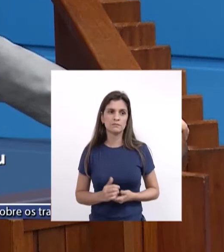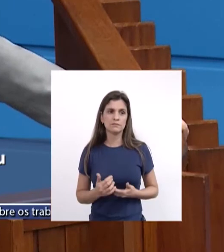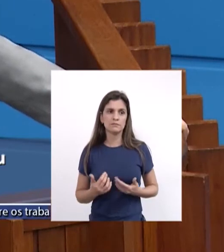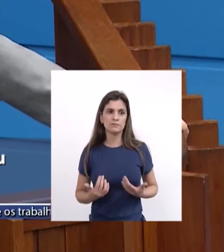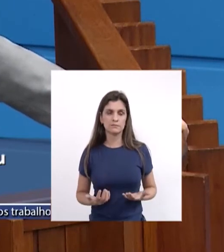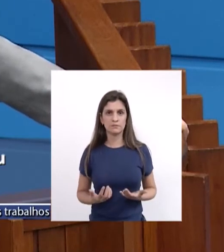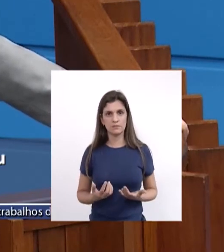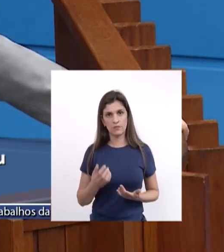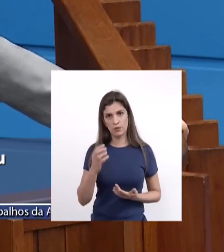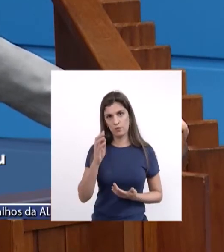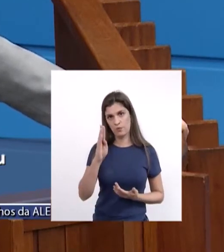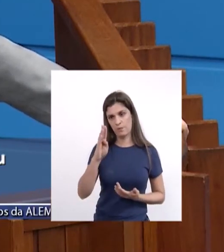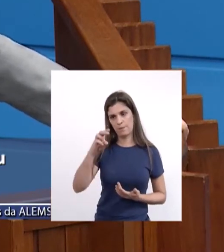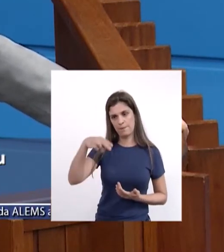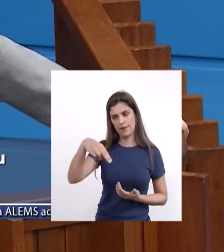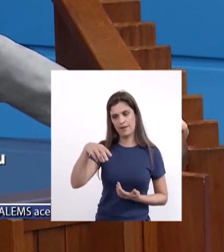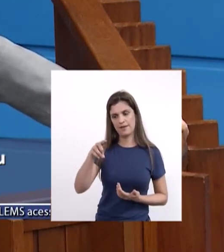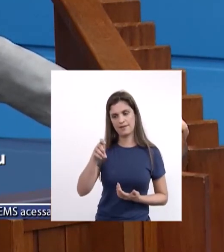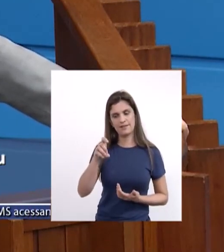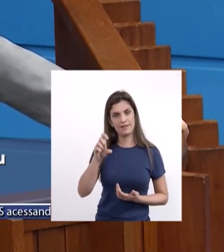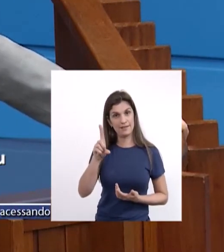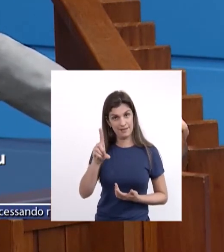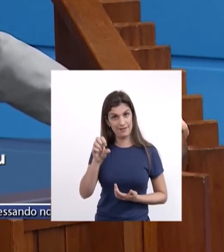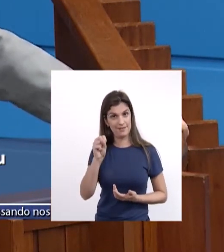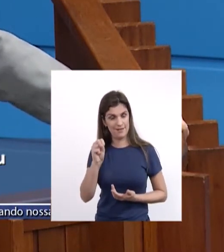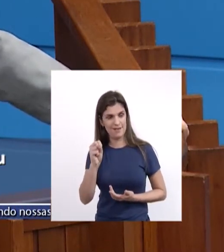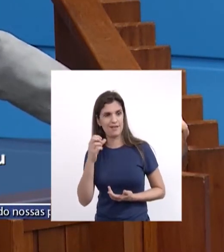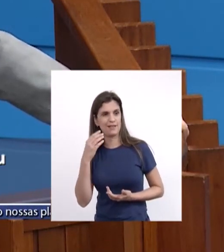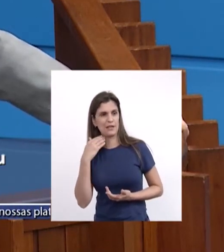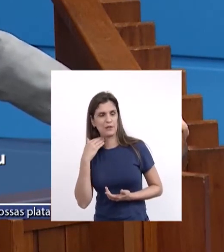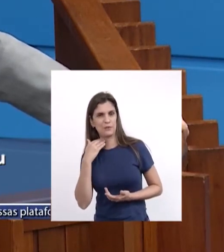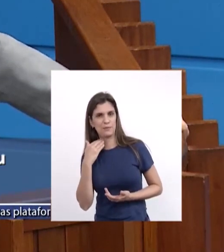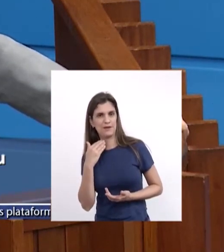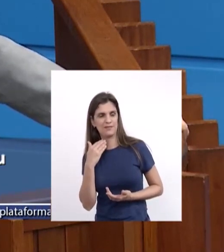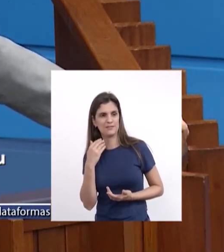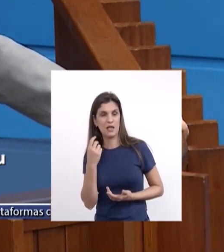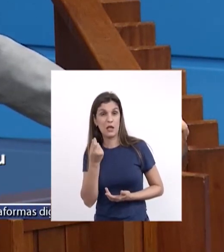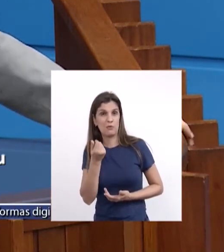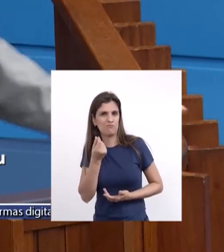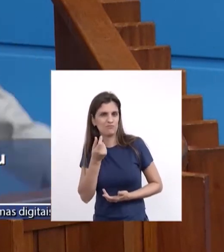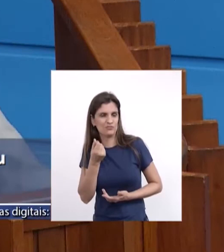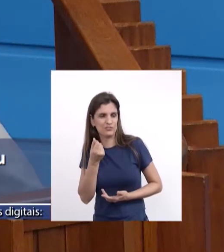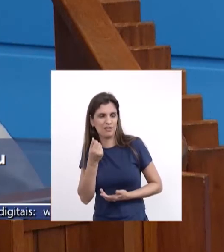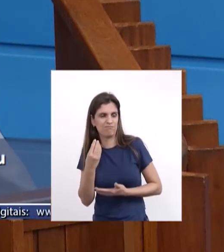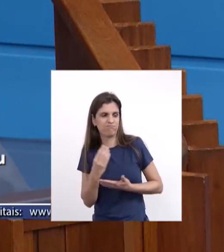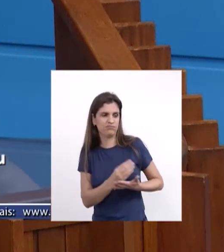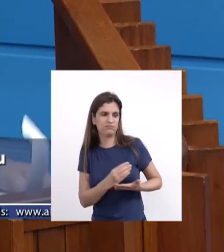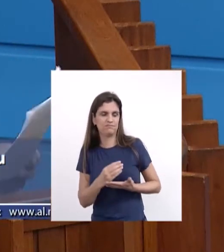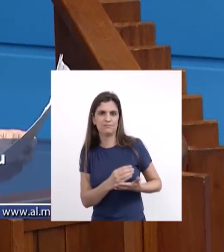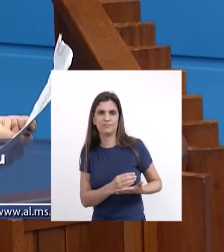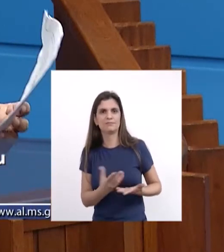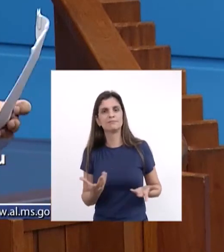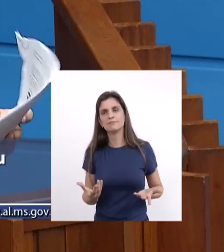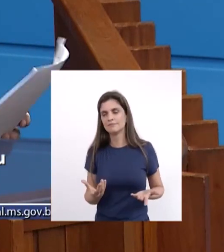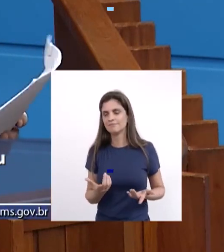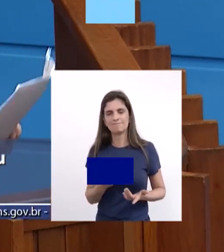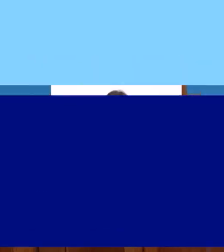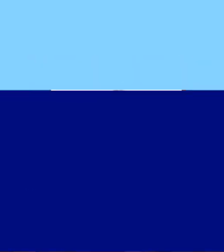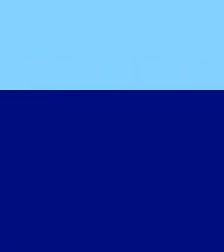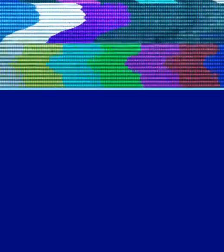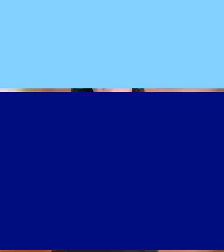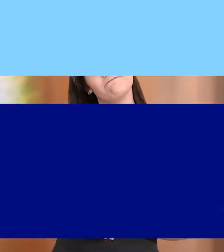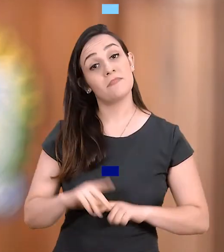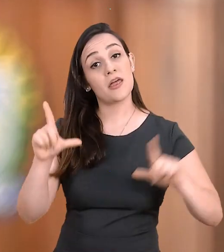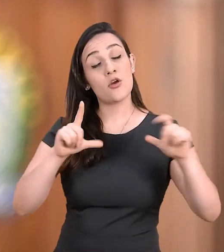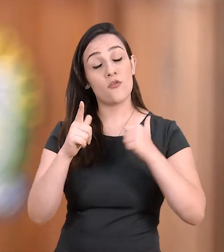do BNDES, não tem mais dinheiro barato, não tem mais dinheiro fácil, e aí essas empresas, ao invés de fazer investimento, ficam buscando